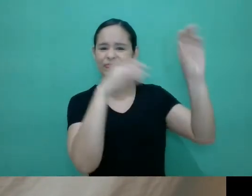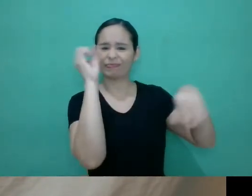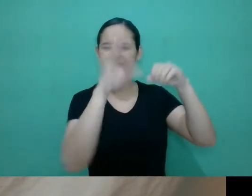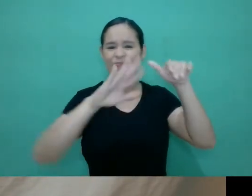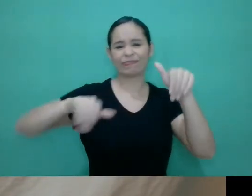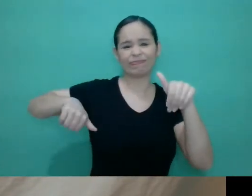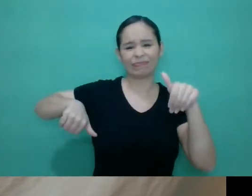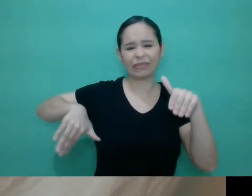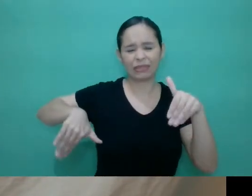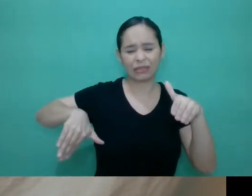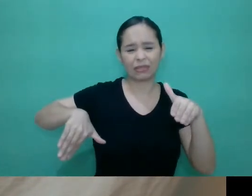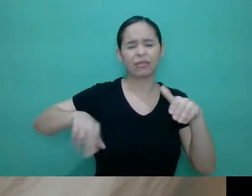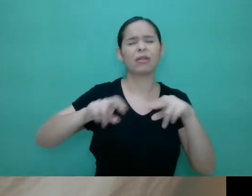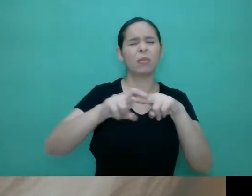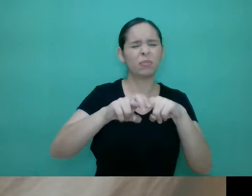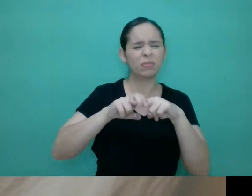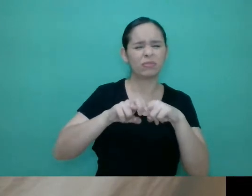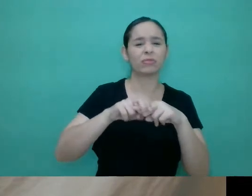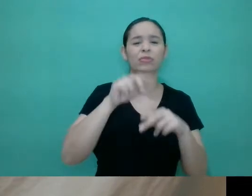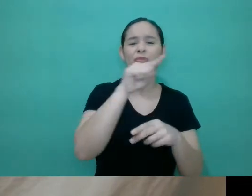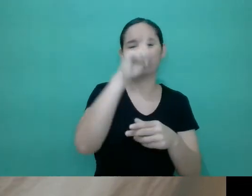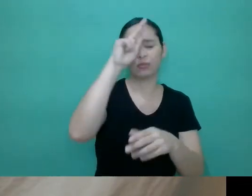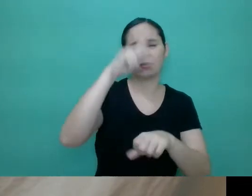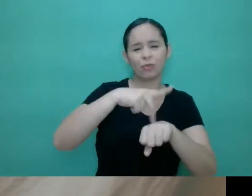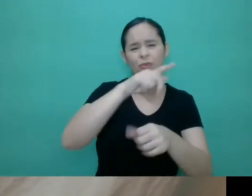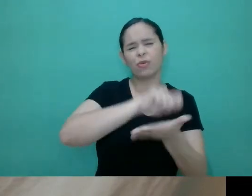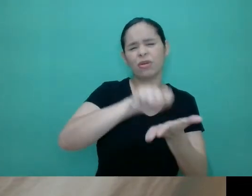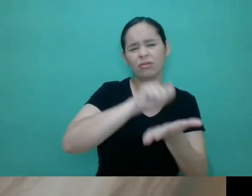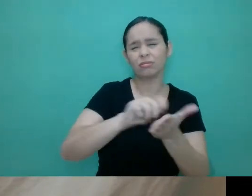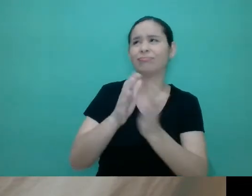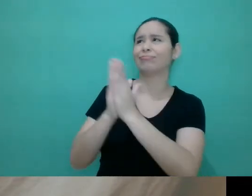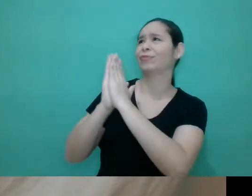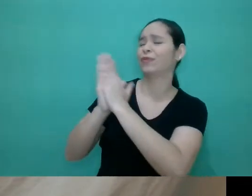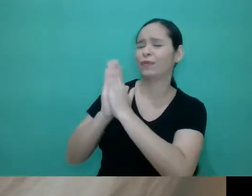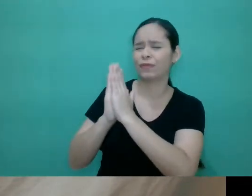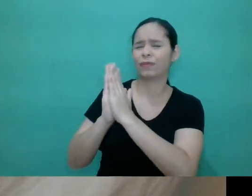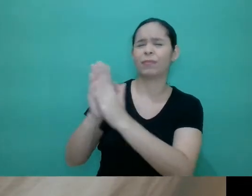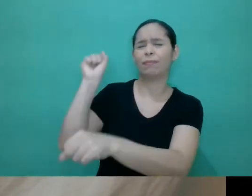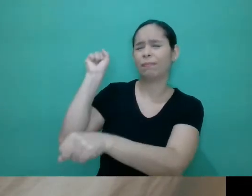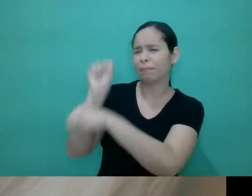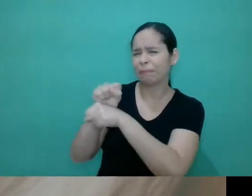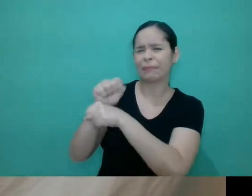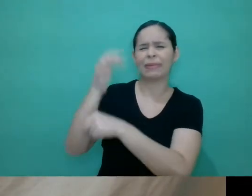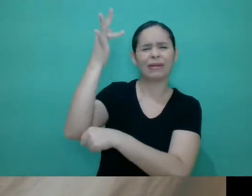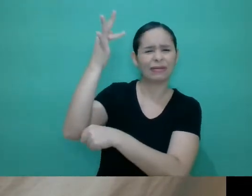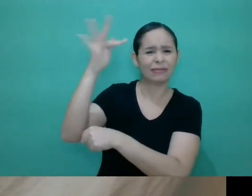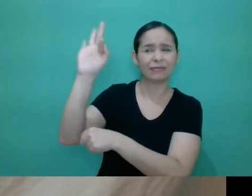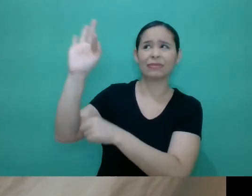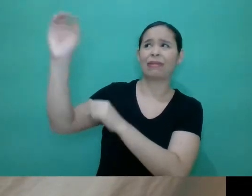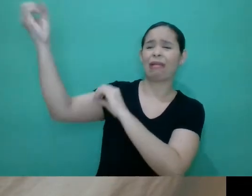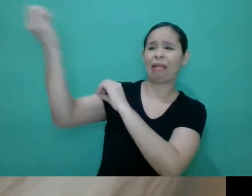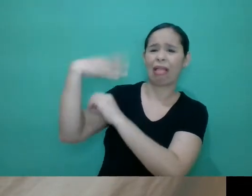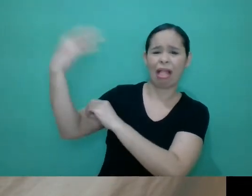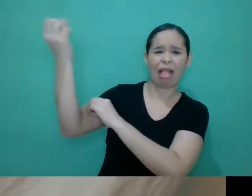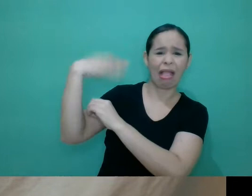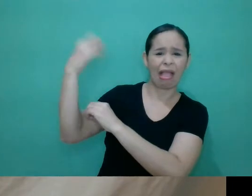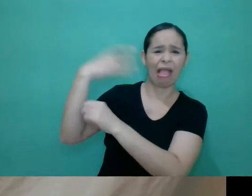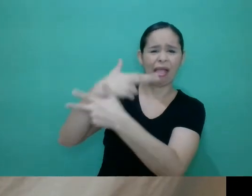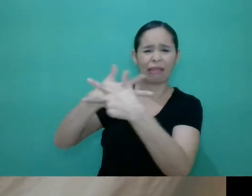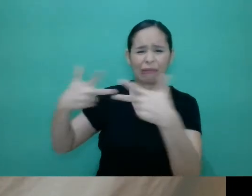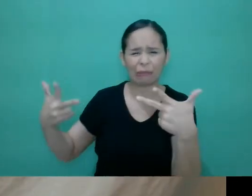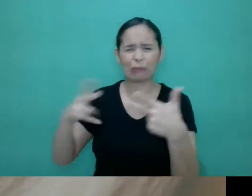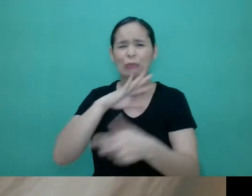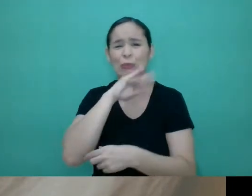medida que a favor de Banha foi combatida pelos guianenses. Então, só para vocês terem ideia,